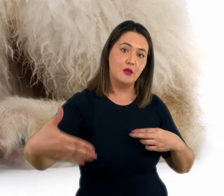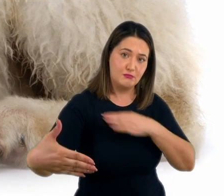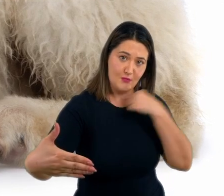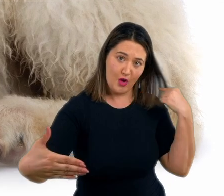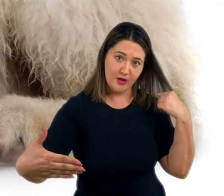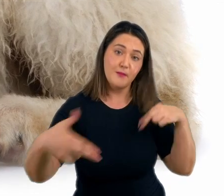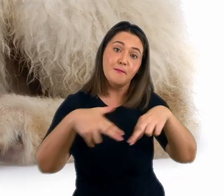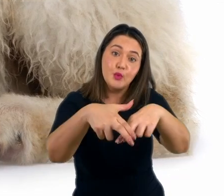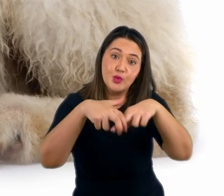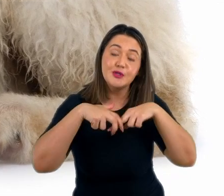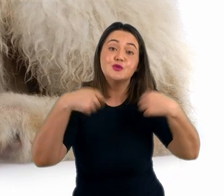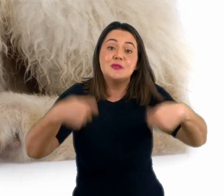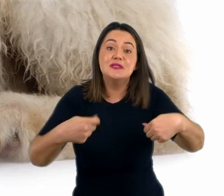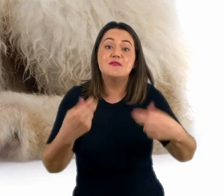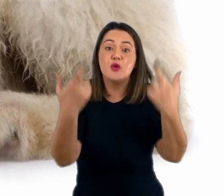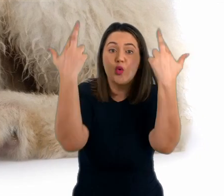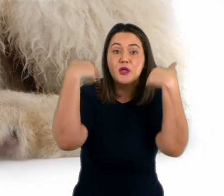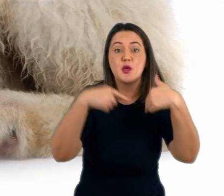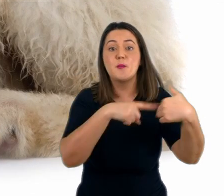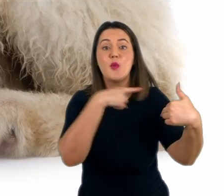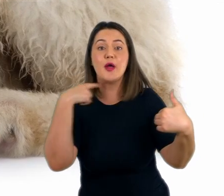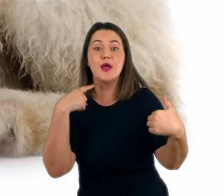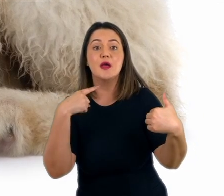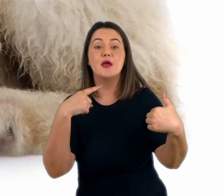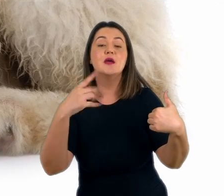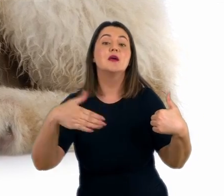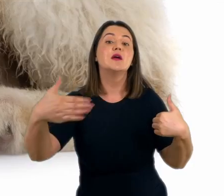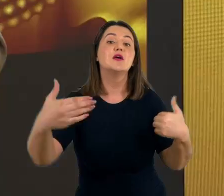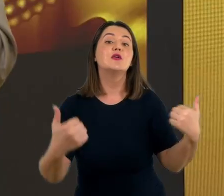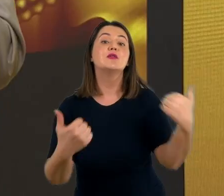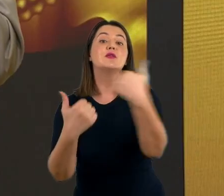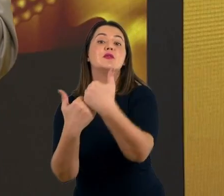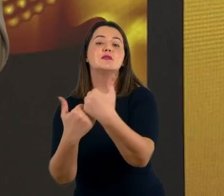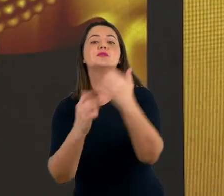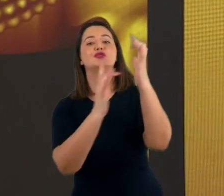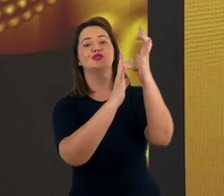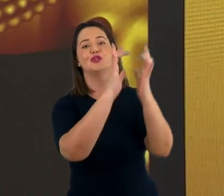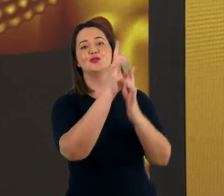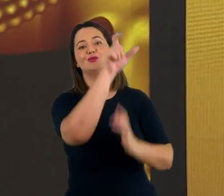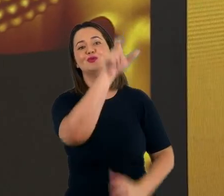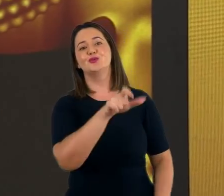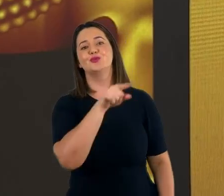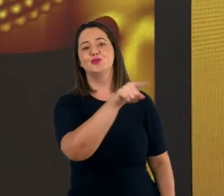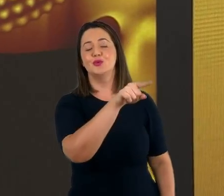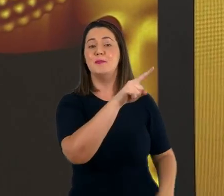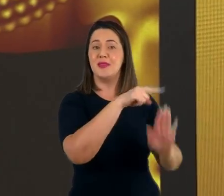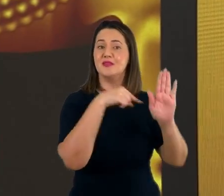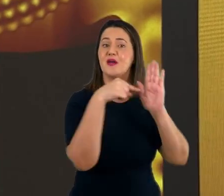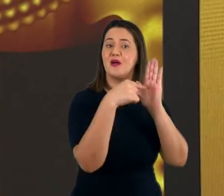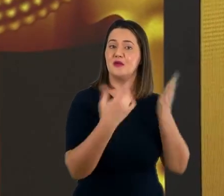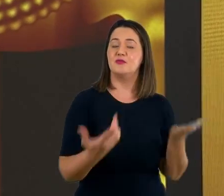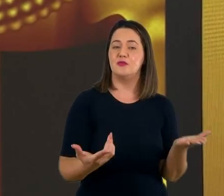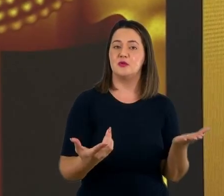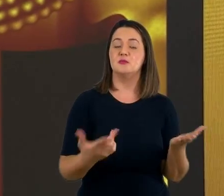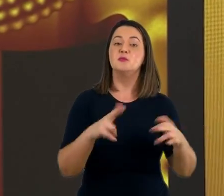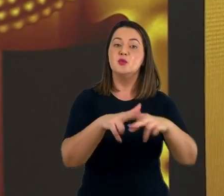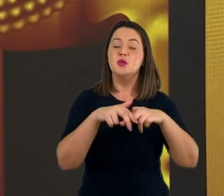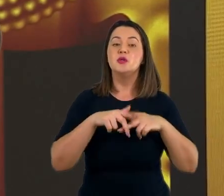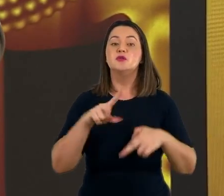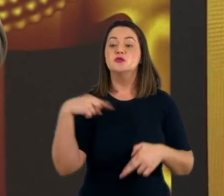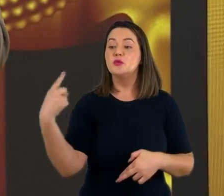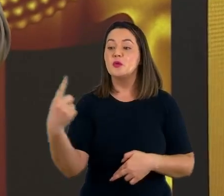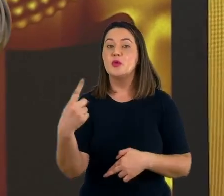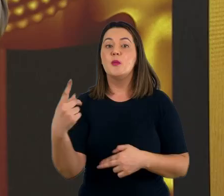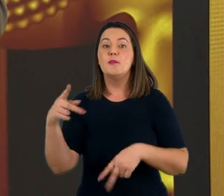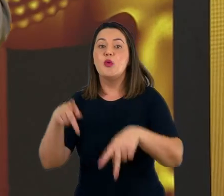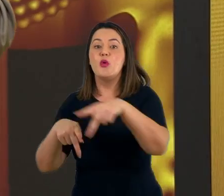de Jesus, o verdadeiro Cordeiro de Deus que tira o pecado do mundo. O 10º dia do 7º mês era então reservado